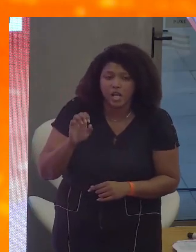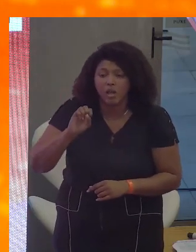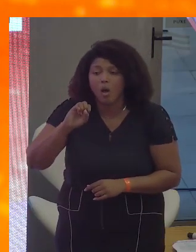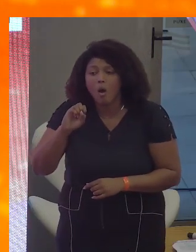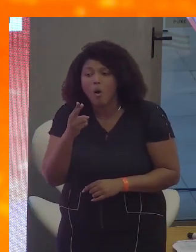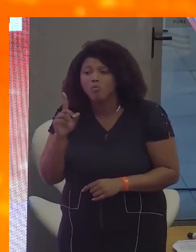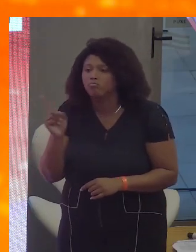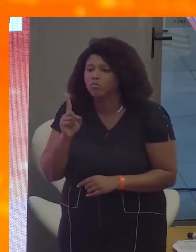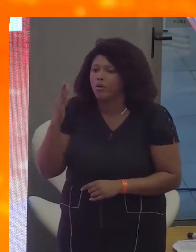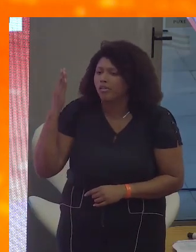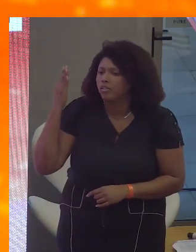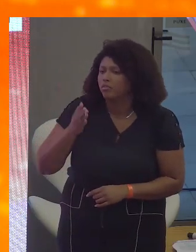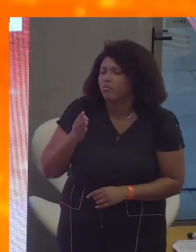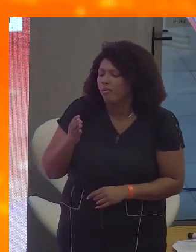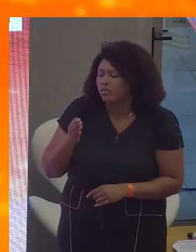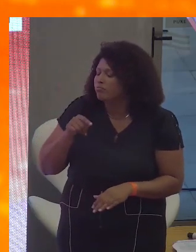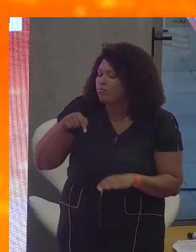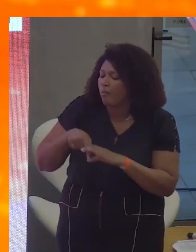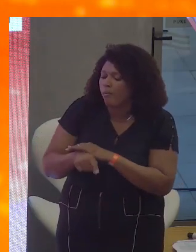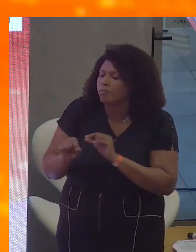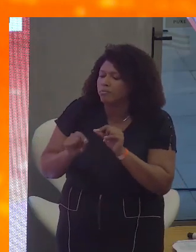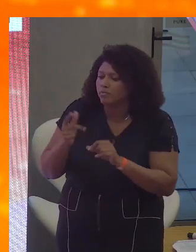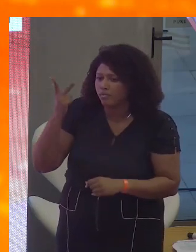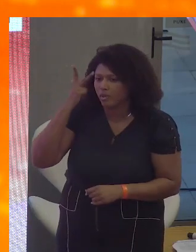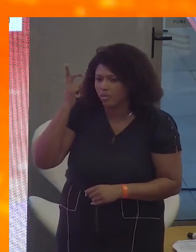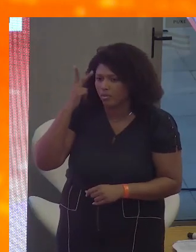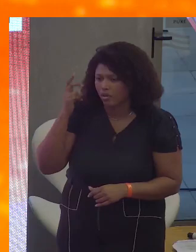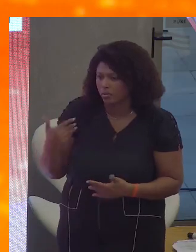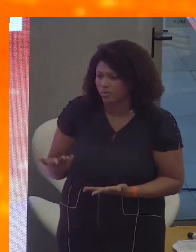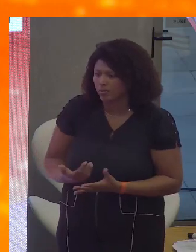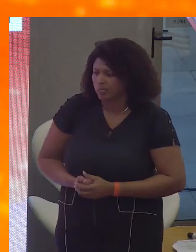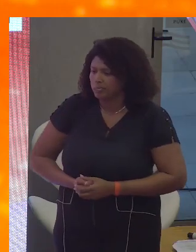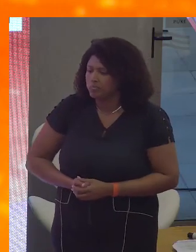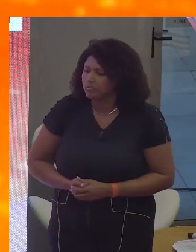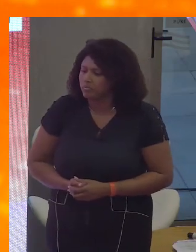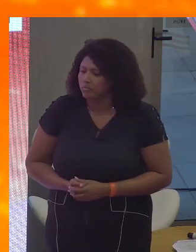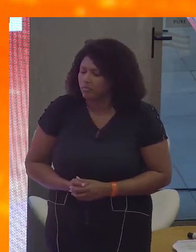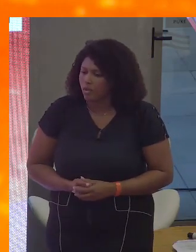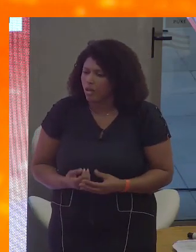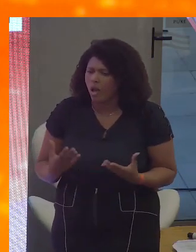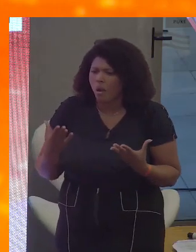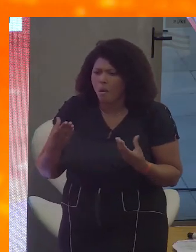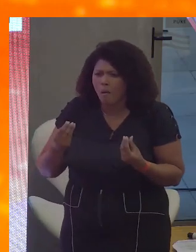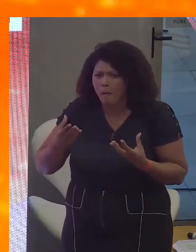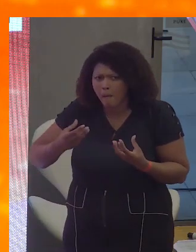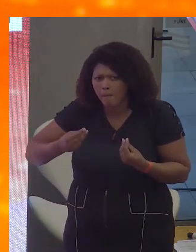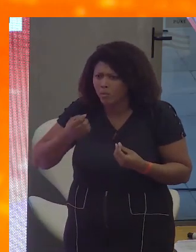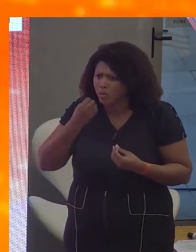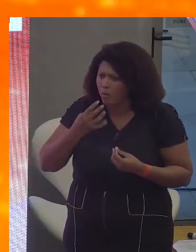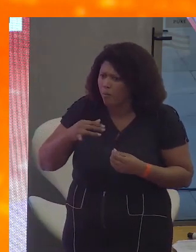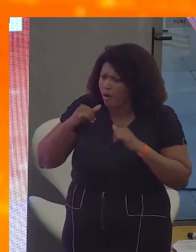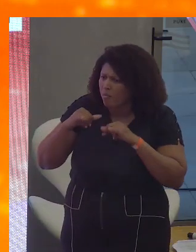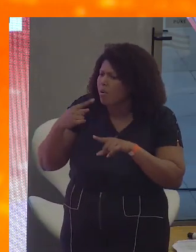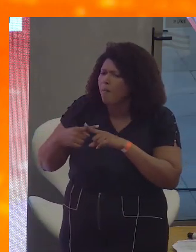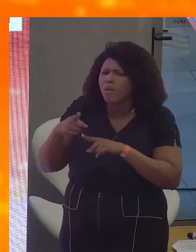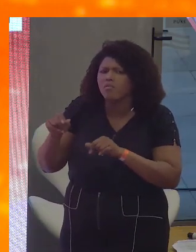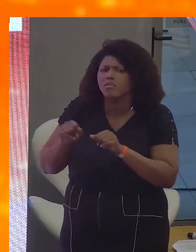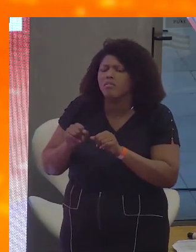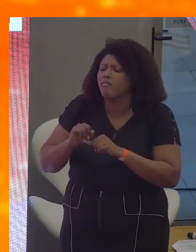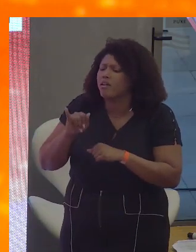a partir de fontes naturais. Débora, interessantíssima essa informação. Por que você traz isso? O